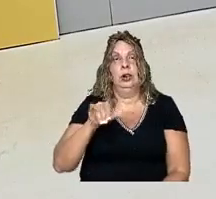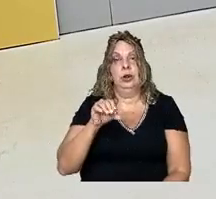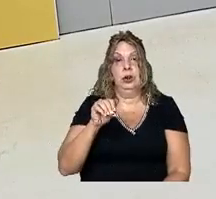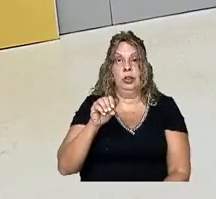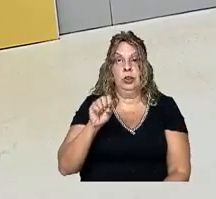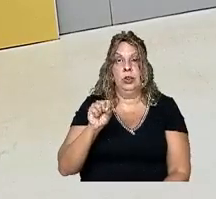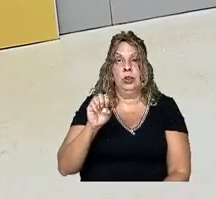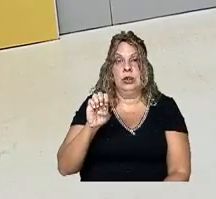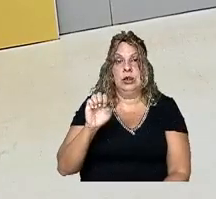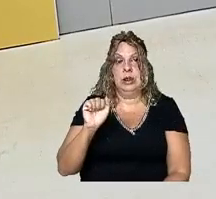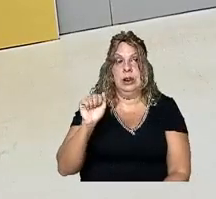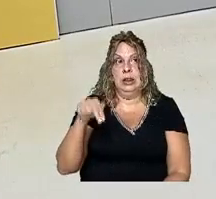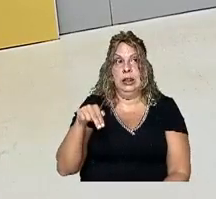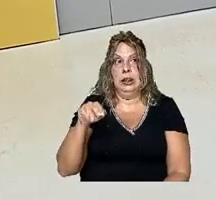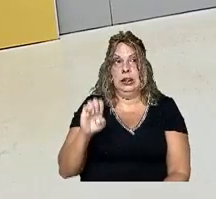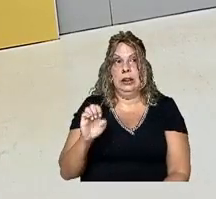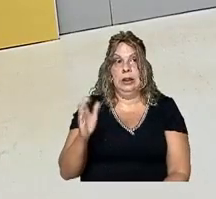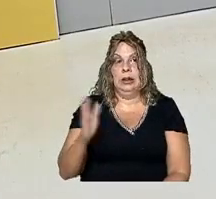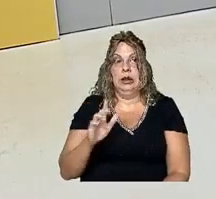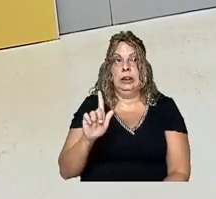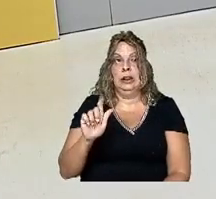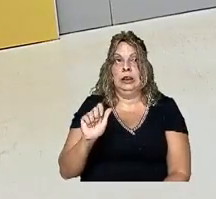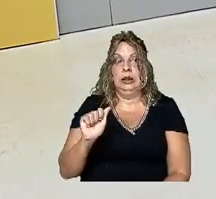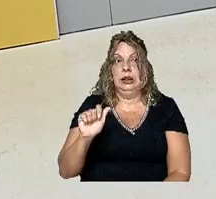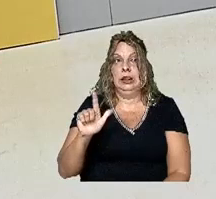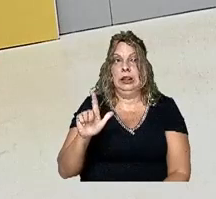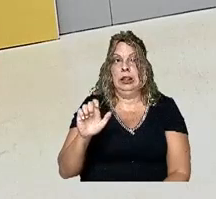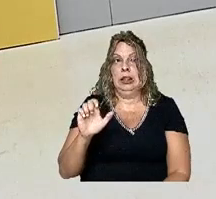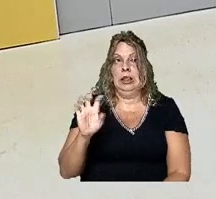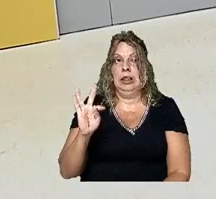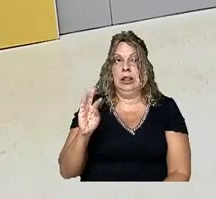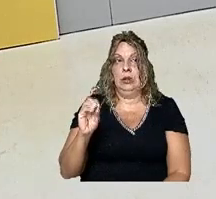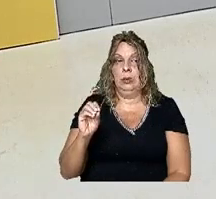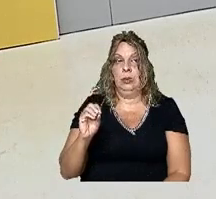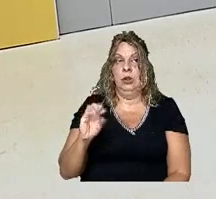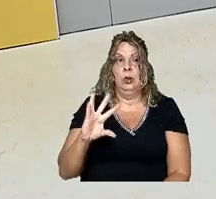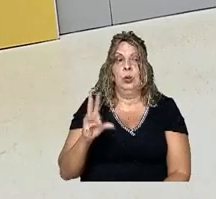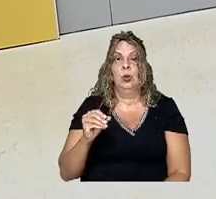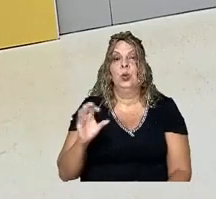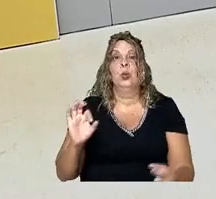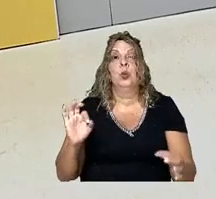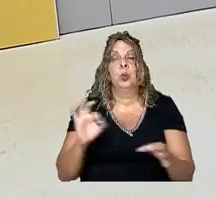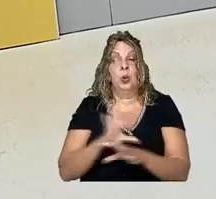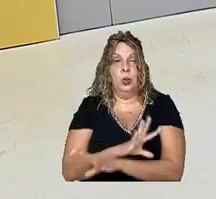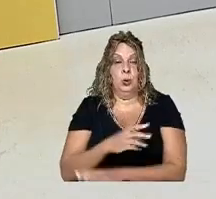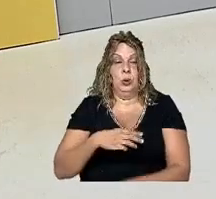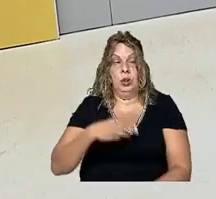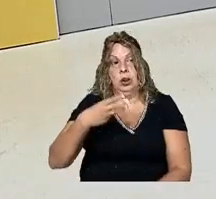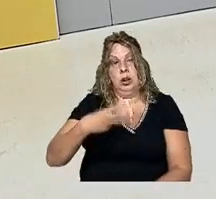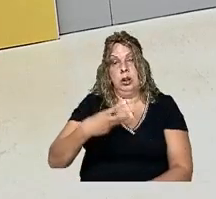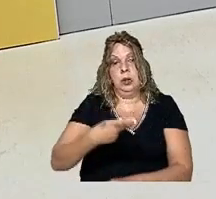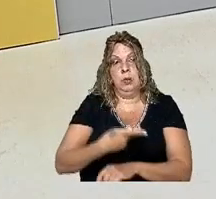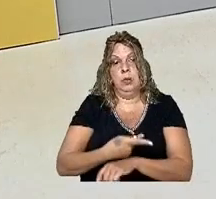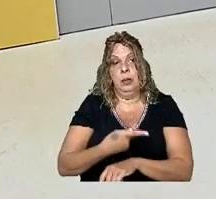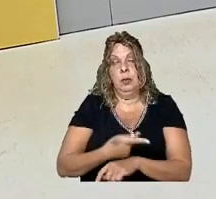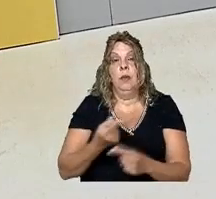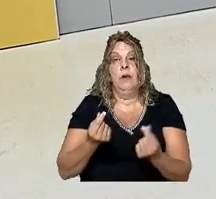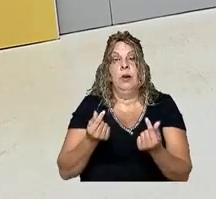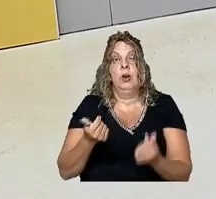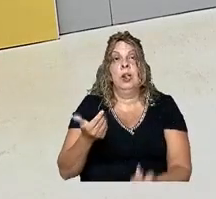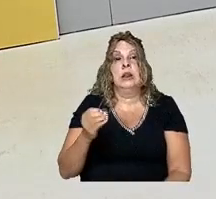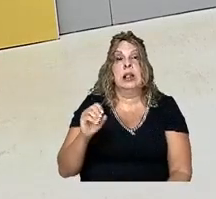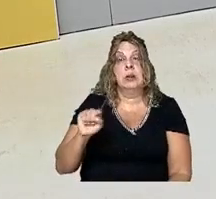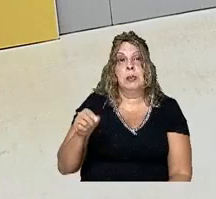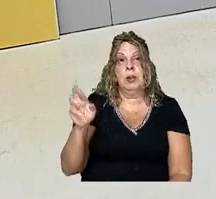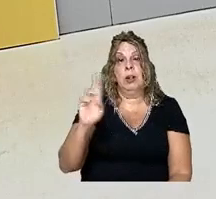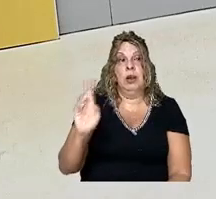Galeto, Eduardo Platini... E tá tudo pronto para começar o terceiro prêmio no valor de 10 mil reais. Por favor, Ana,